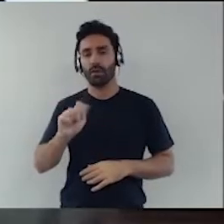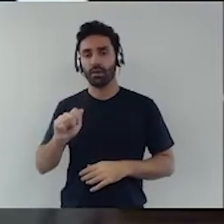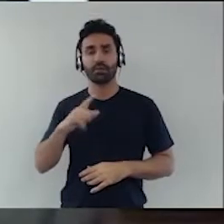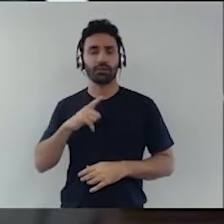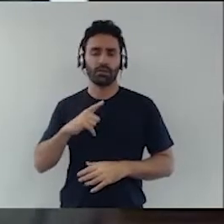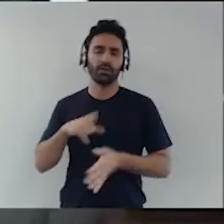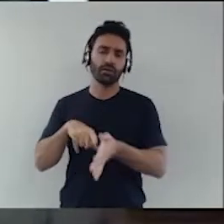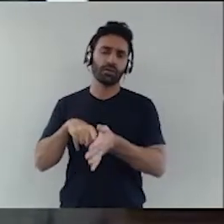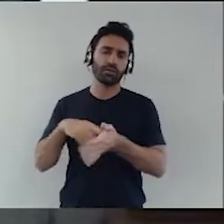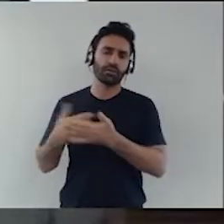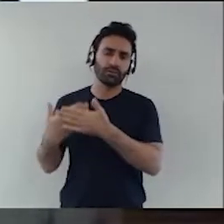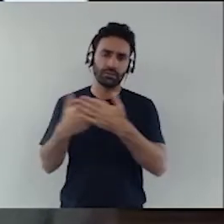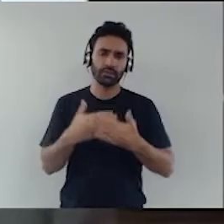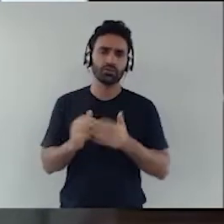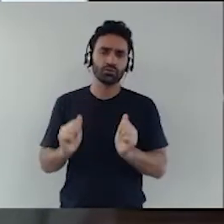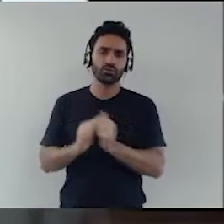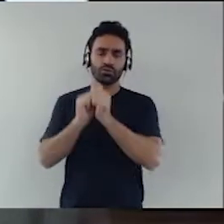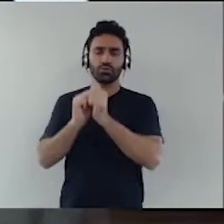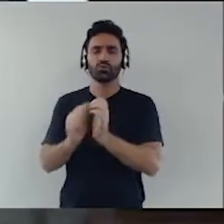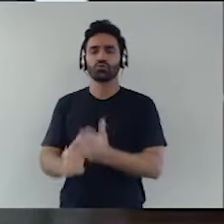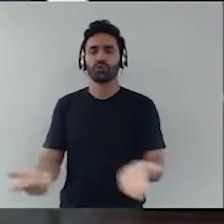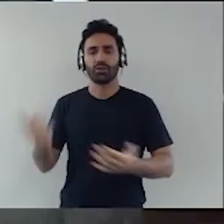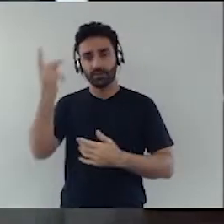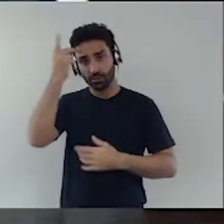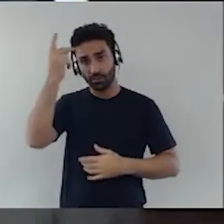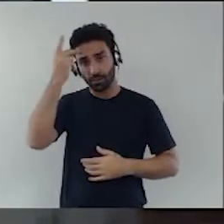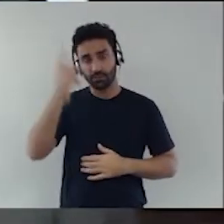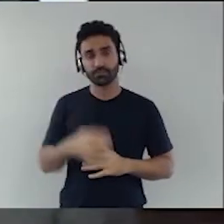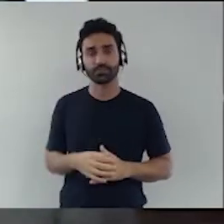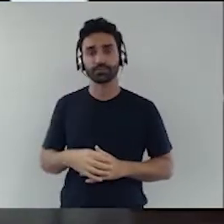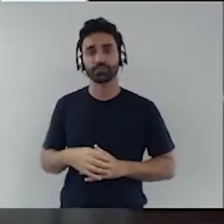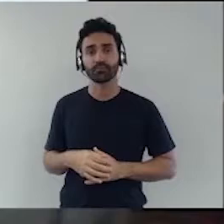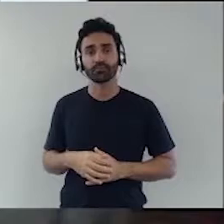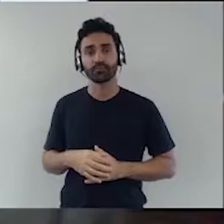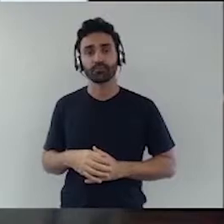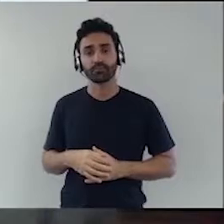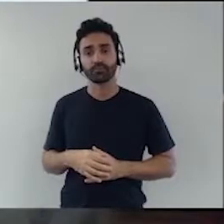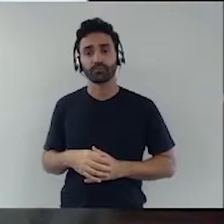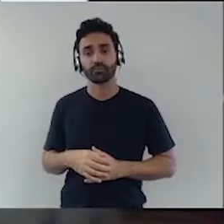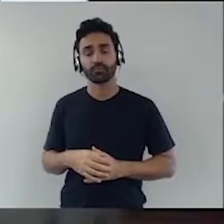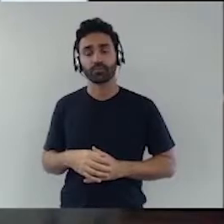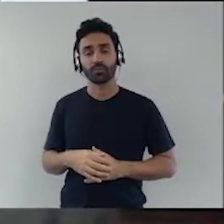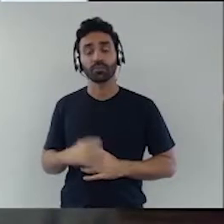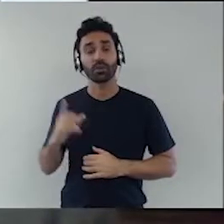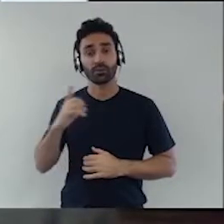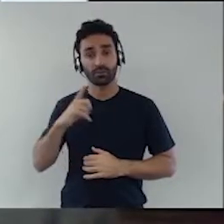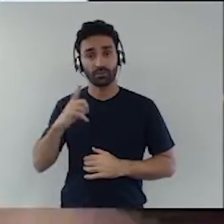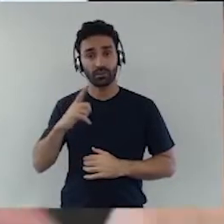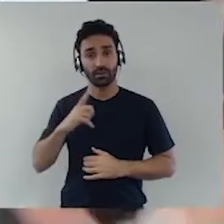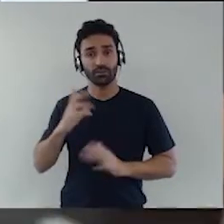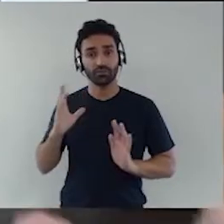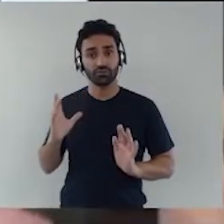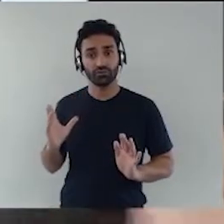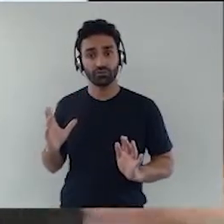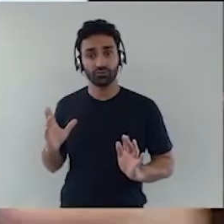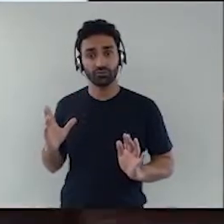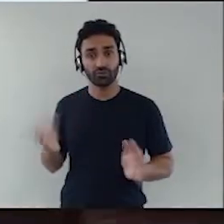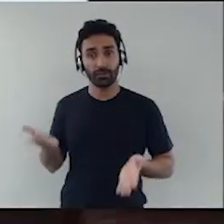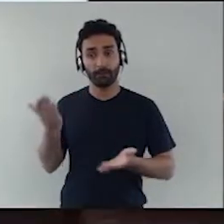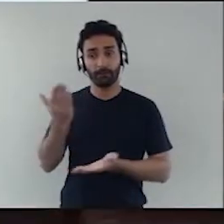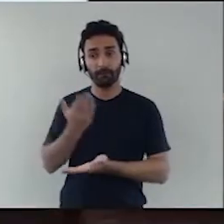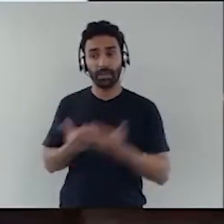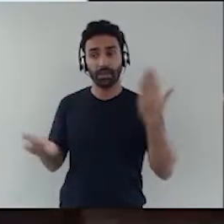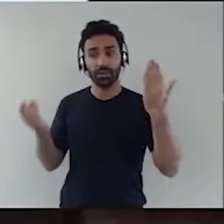estudo amparado pela Folha de São Paulo, nós tivemos uma recomposição da perda da